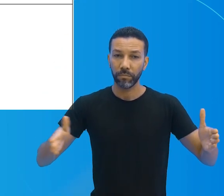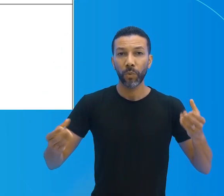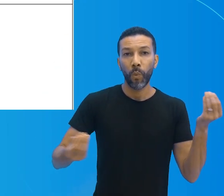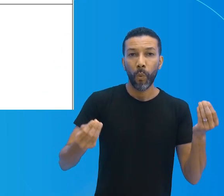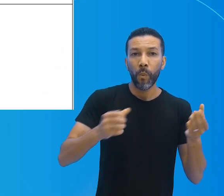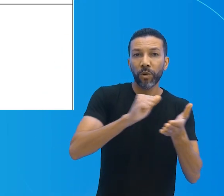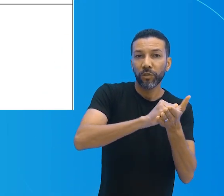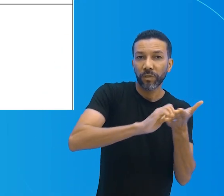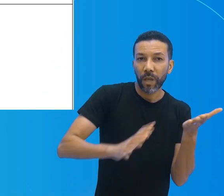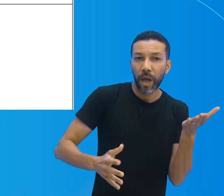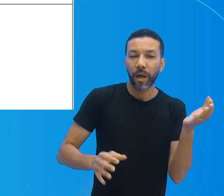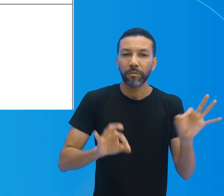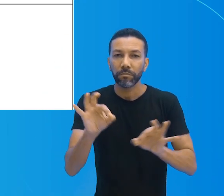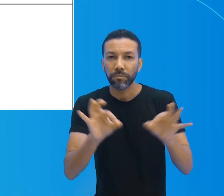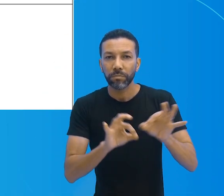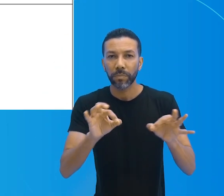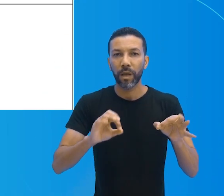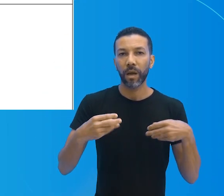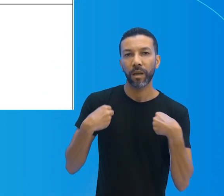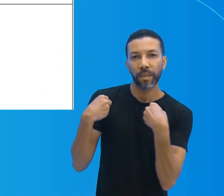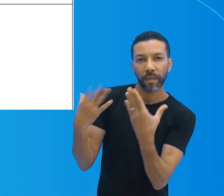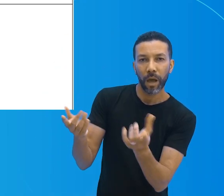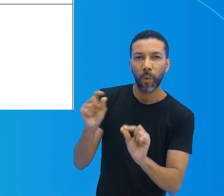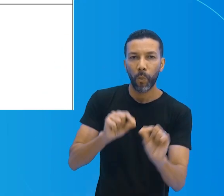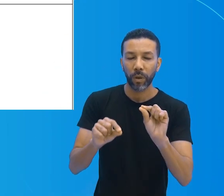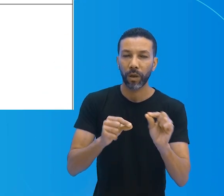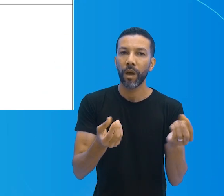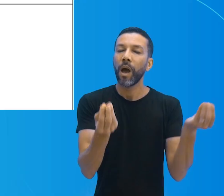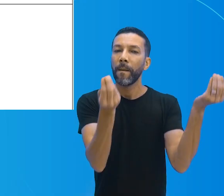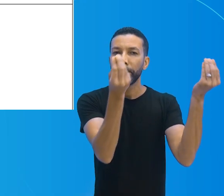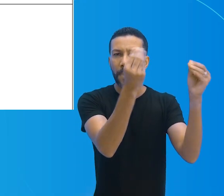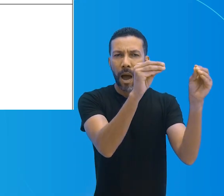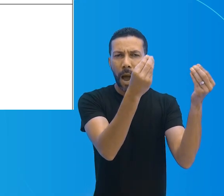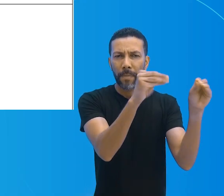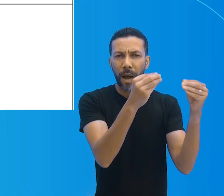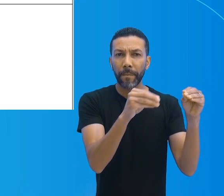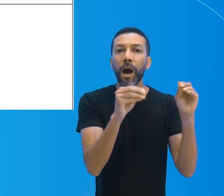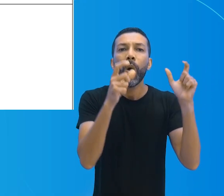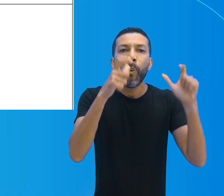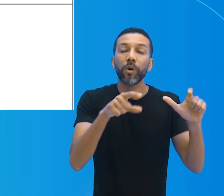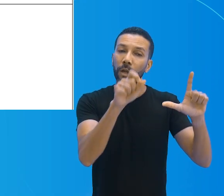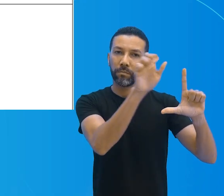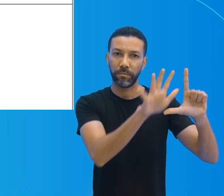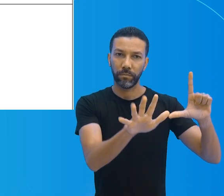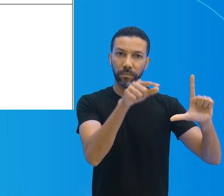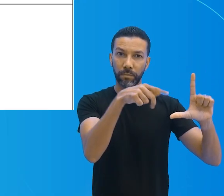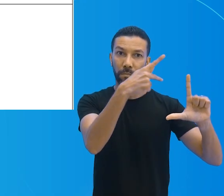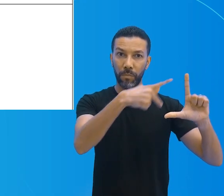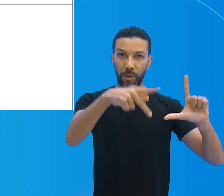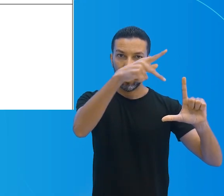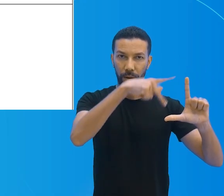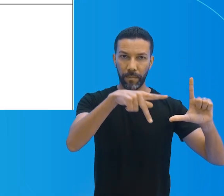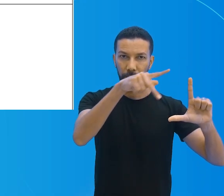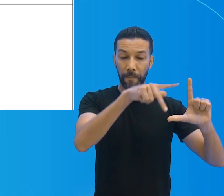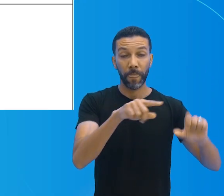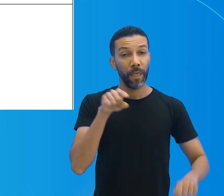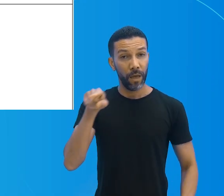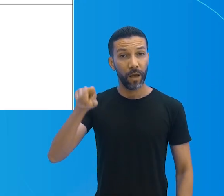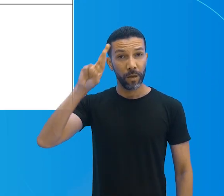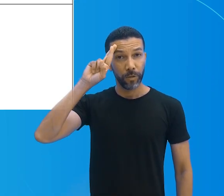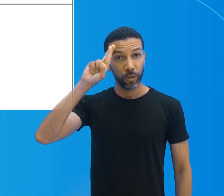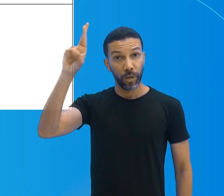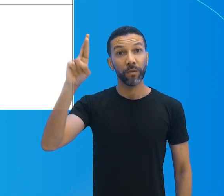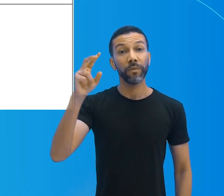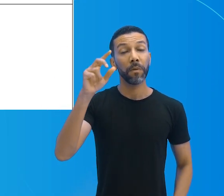individual, sejam anuais, tá? E a partir do 5º dia útil de cada mês, o chefe vai homologar